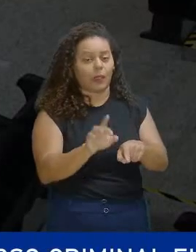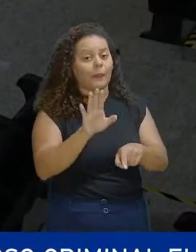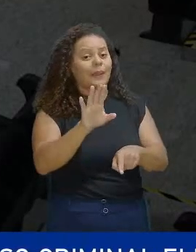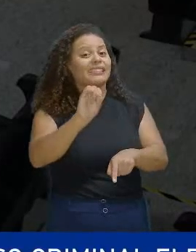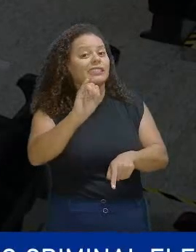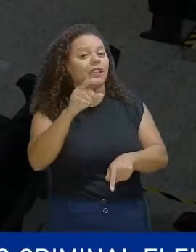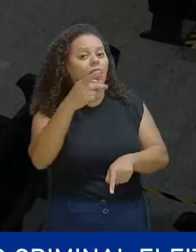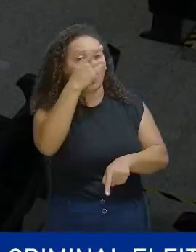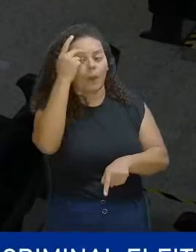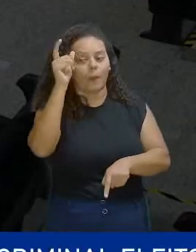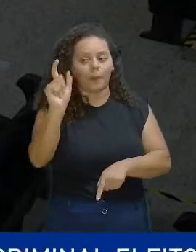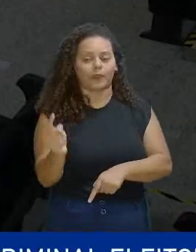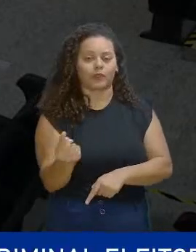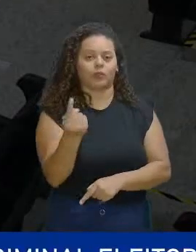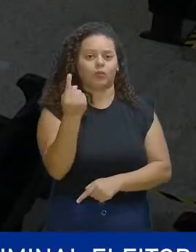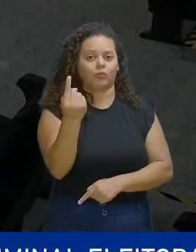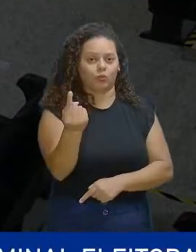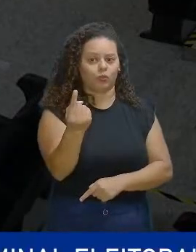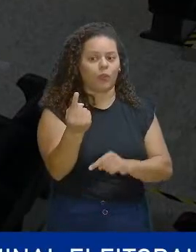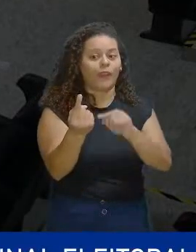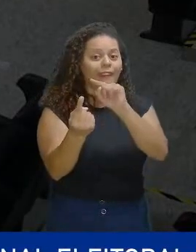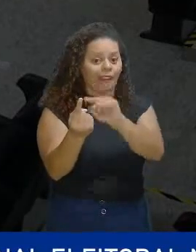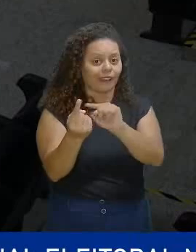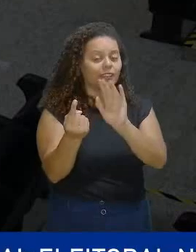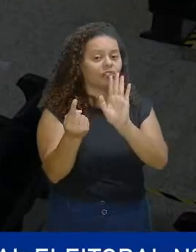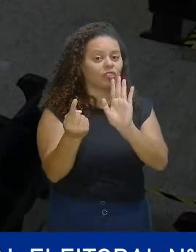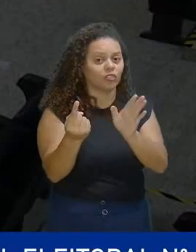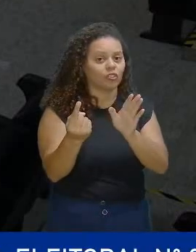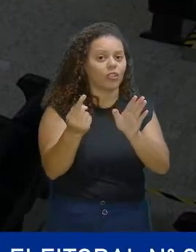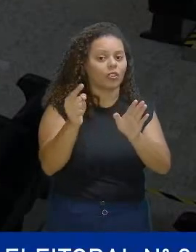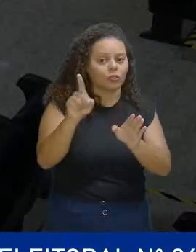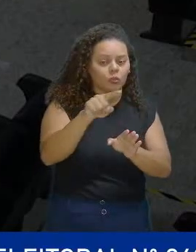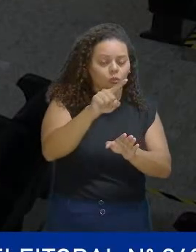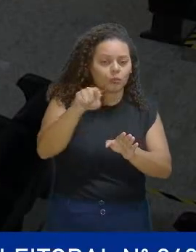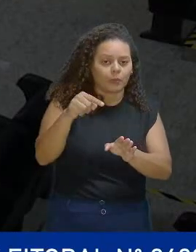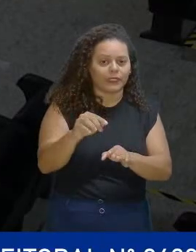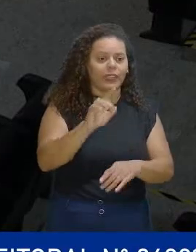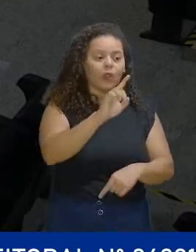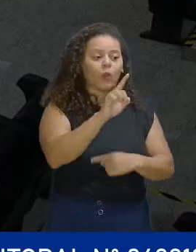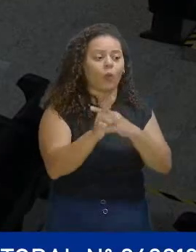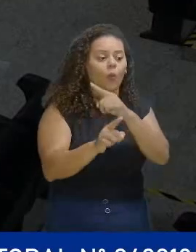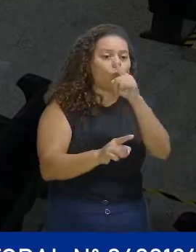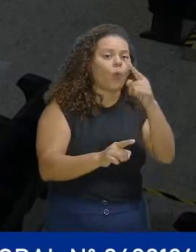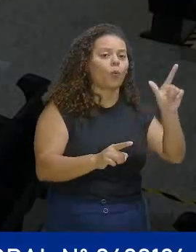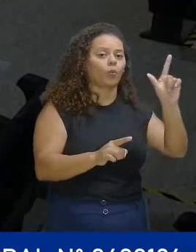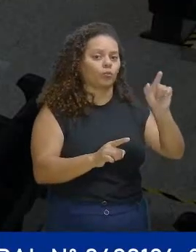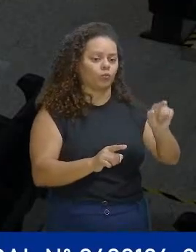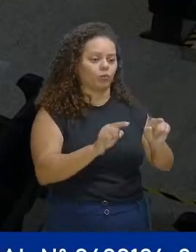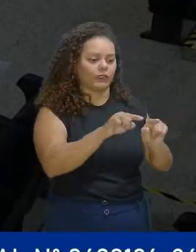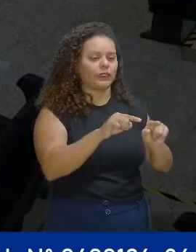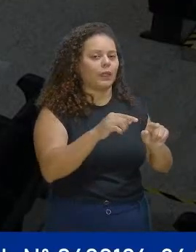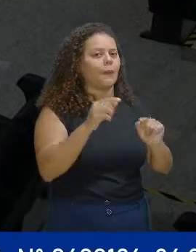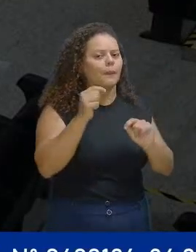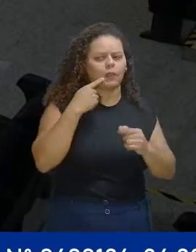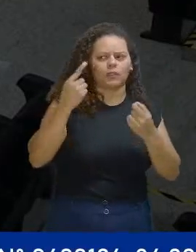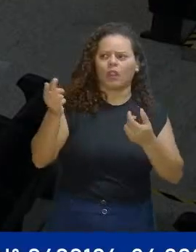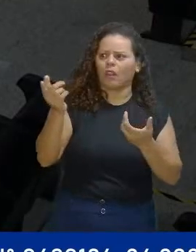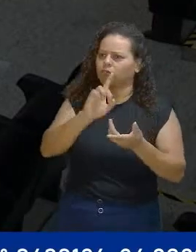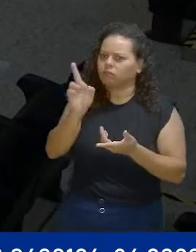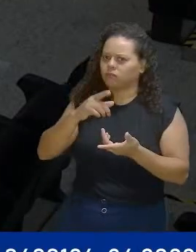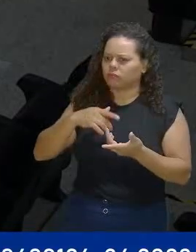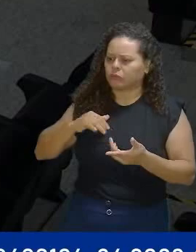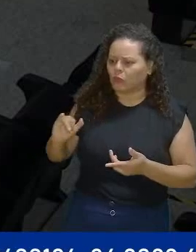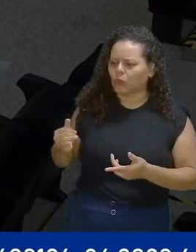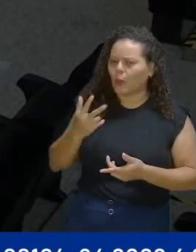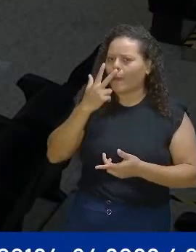pessoa que os direitos políticos sejam suspensos, portanto, um não eleitor pode solicitar receber vantagem ou benefício para si e para outrem,